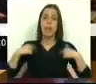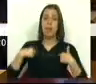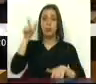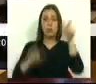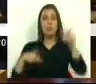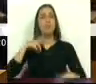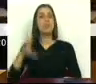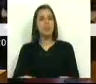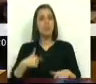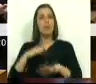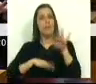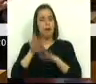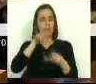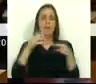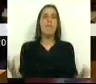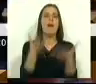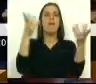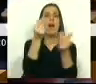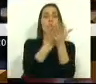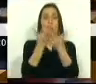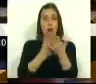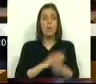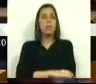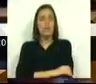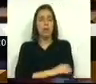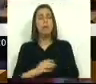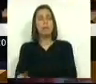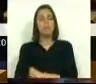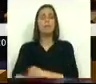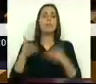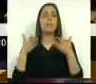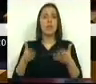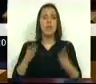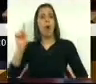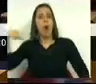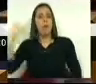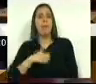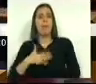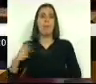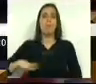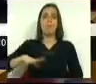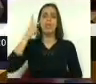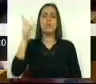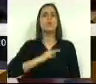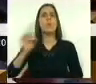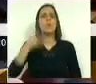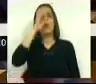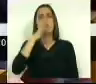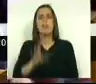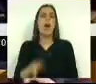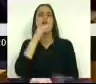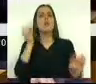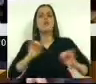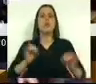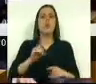portugueses de serem agentes dinamizadores da economia e de ajudarem as empresas a sobreviver. O Sr. Primeiro-Ministro diz assim, não